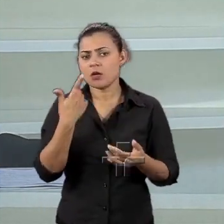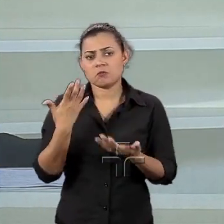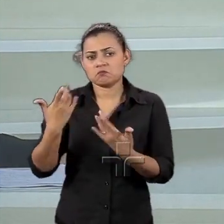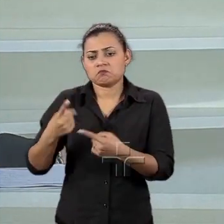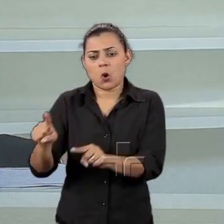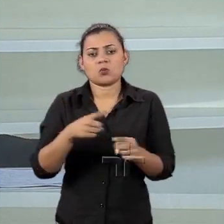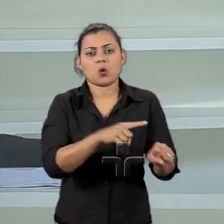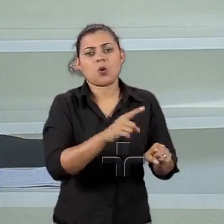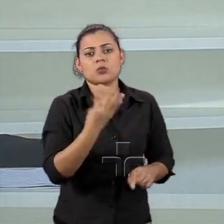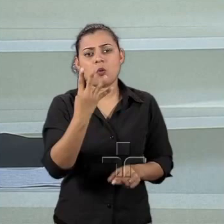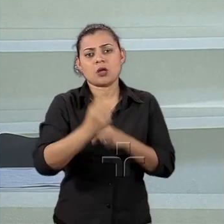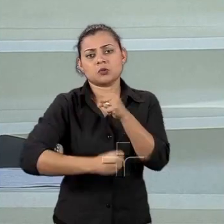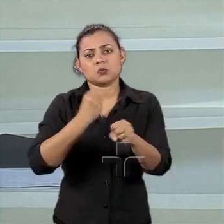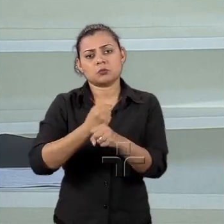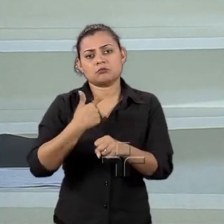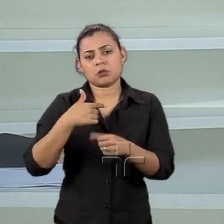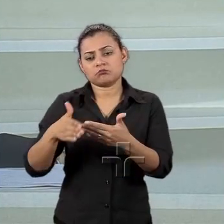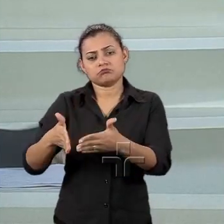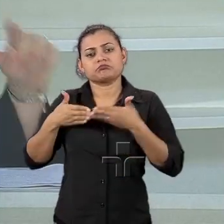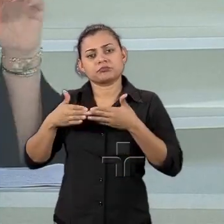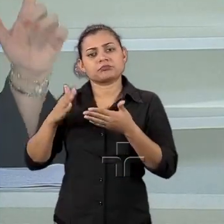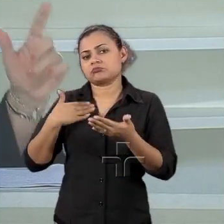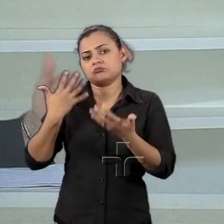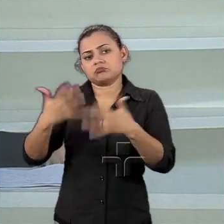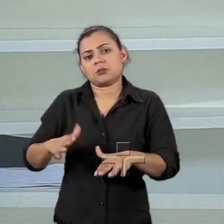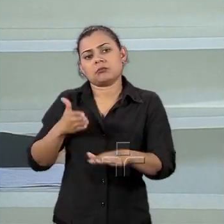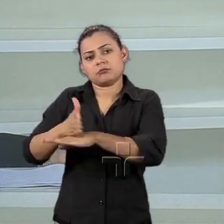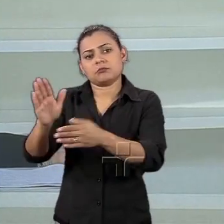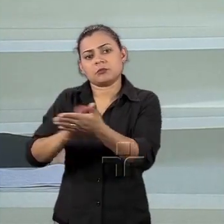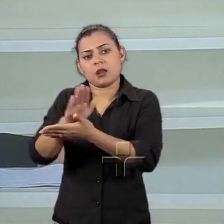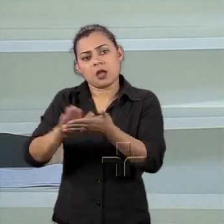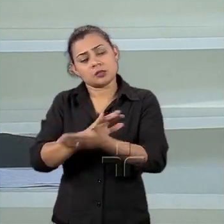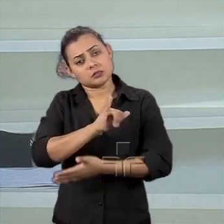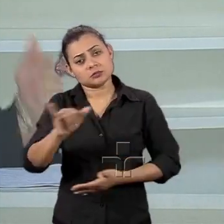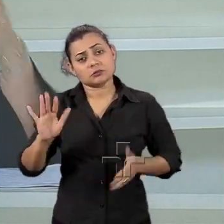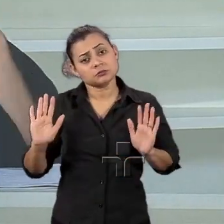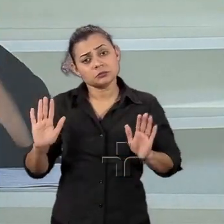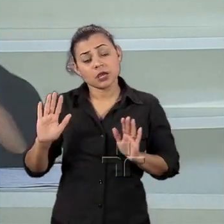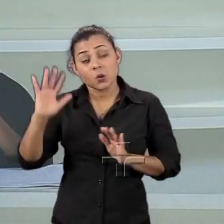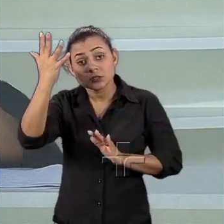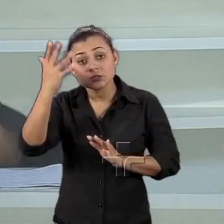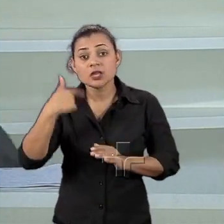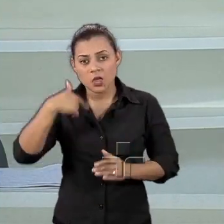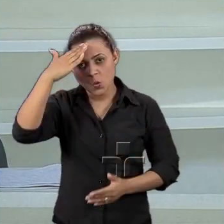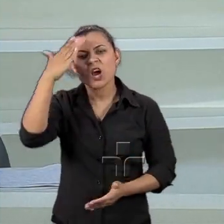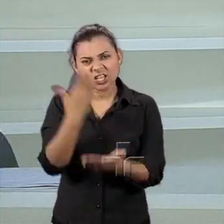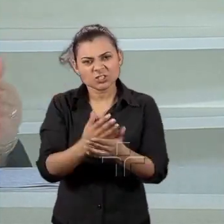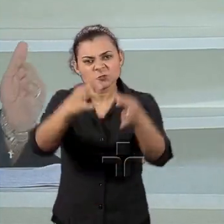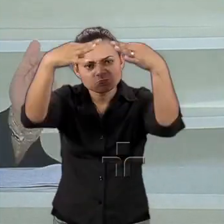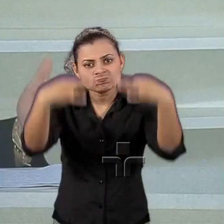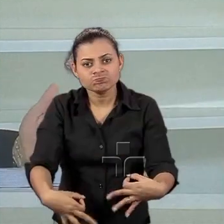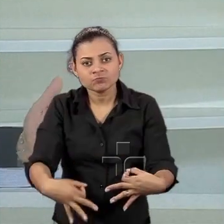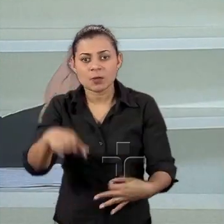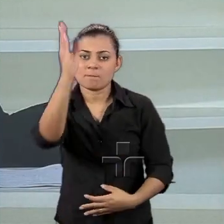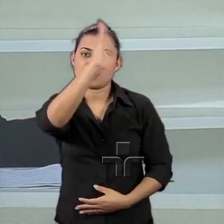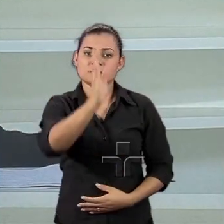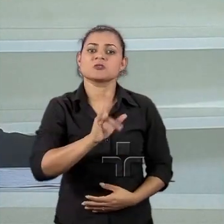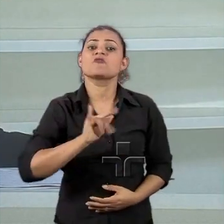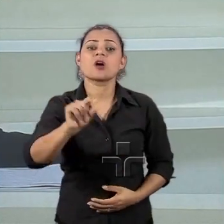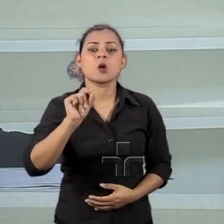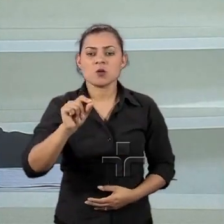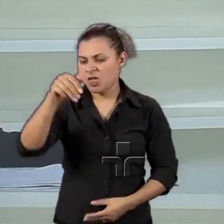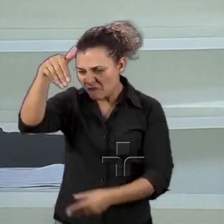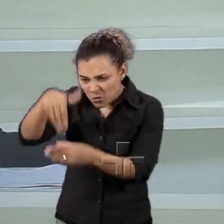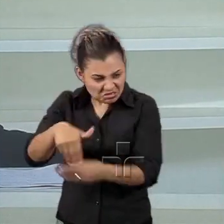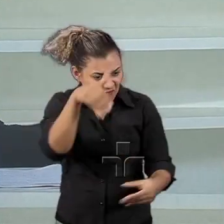nos 4 anos de Senado que eu ainda tenho, caso isso viesse a acontecer. Mas eu tenho confiança que o Brasil vai dizer